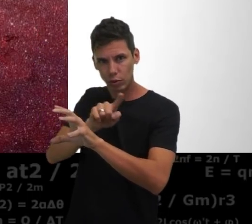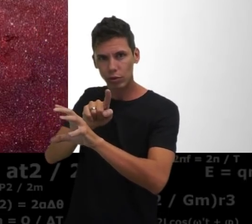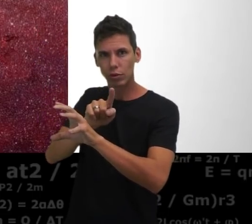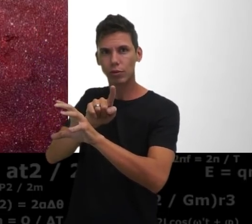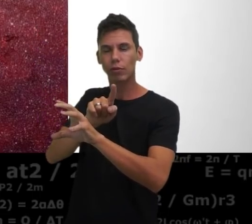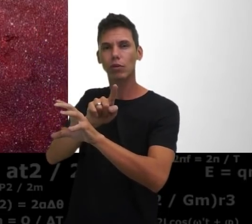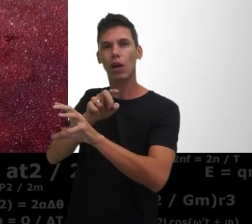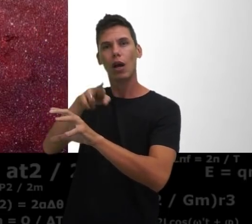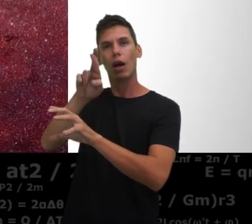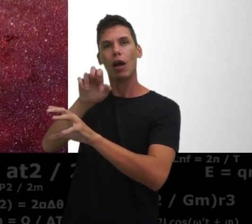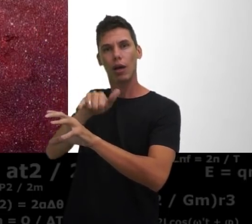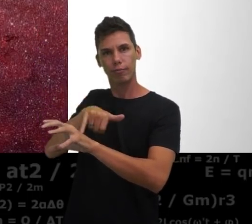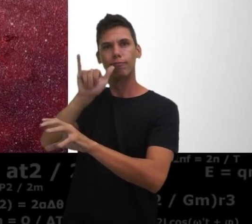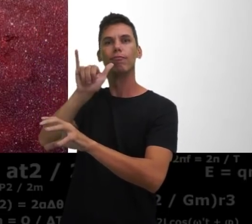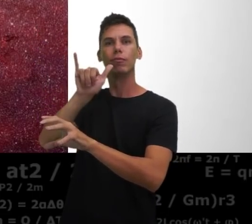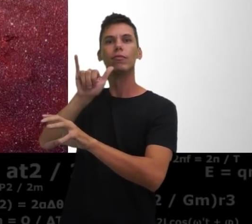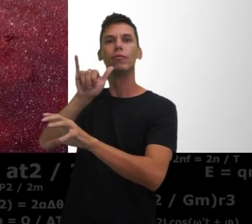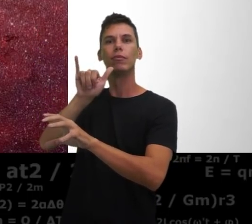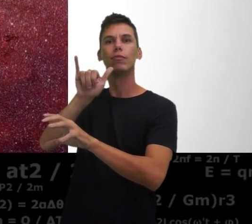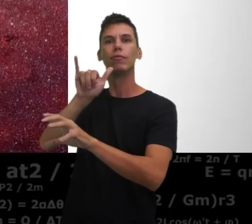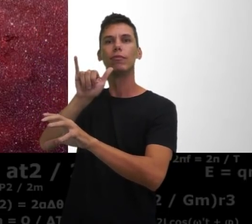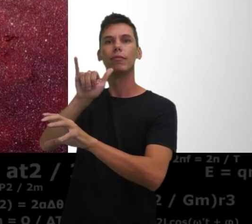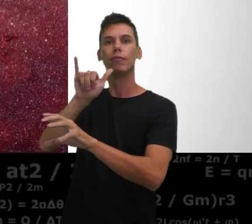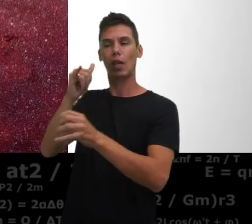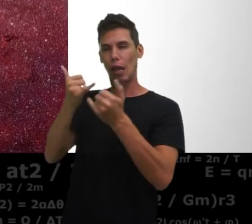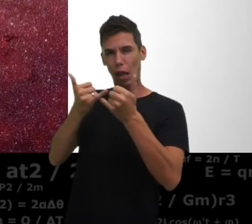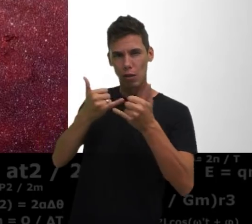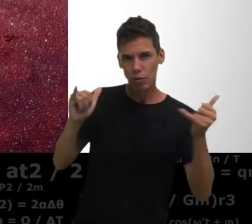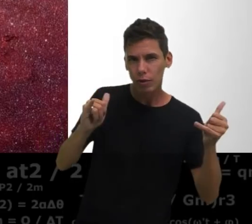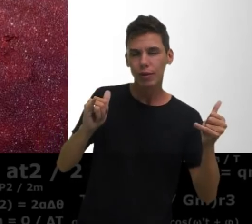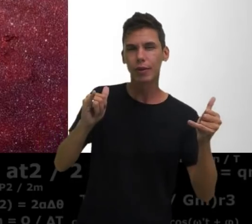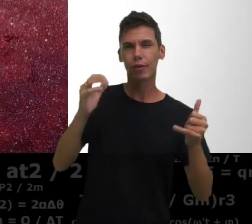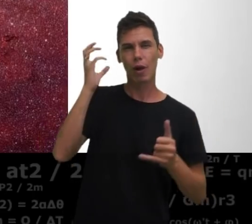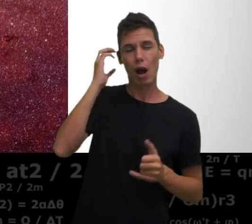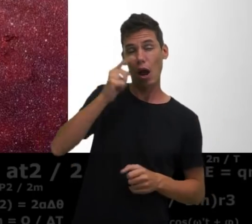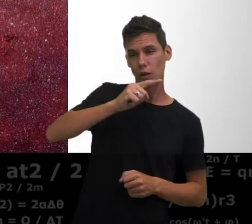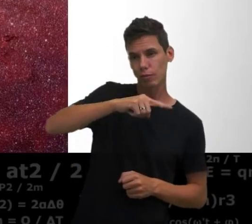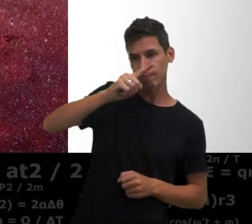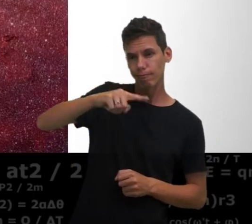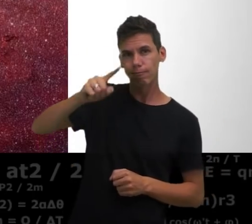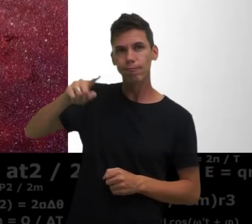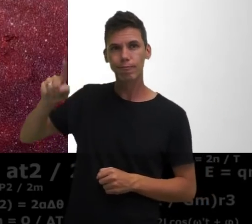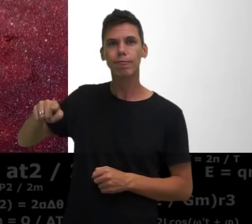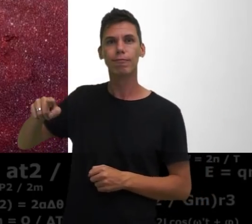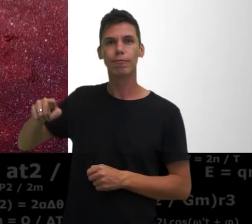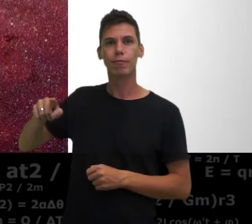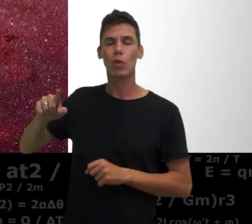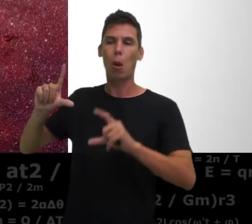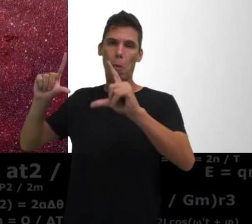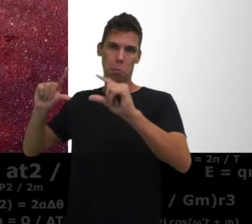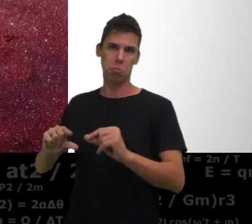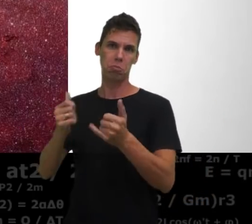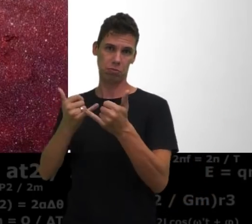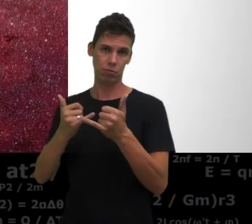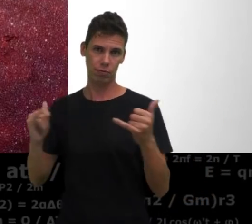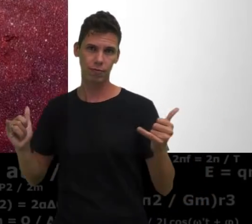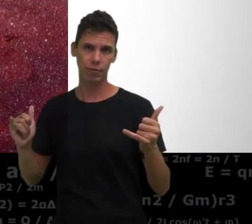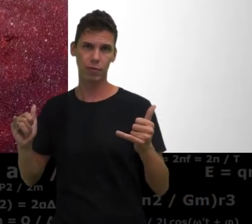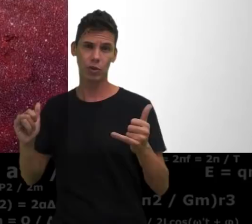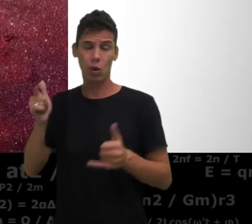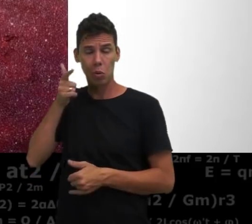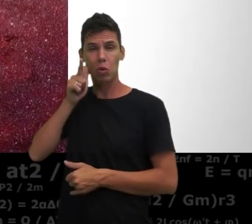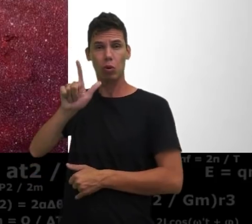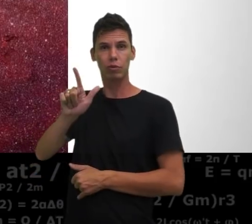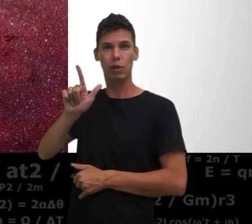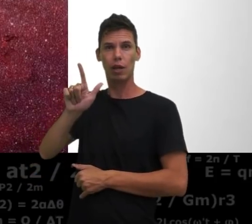Mas raios gama, raios X de alta energia, infravermelho e rádio, ondas de rádio, que são menos